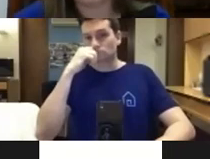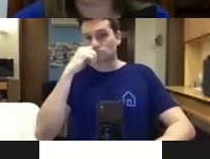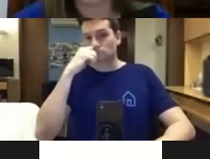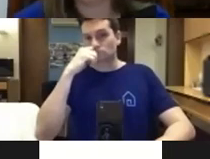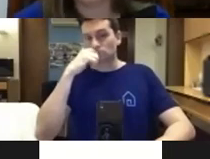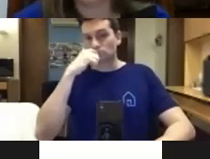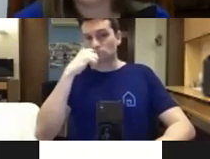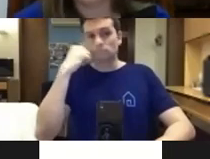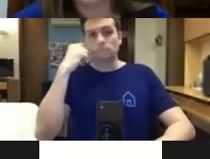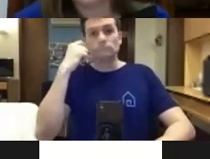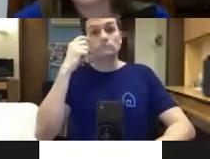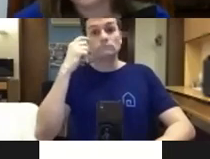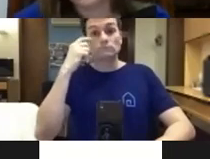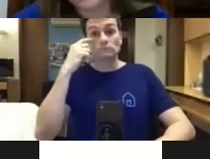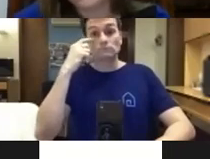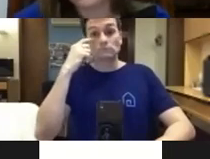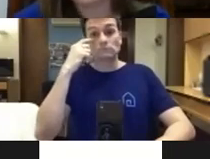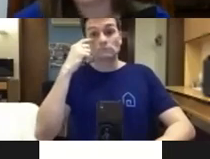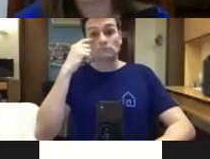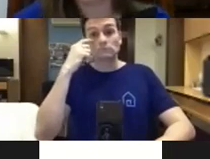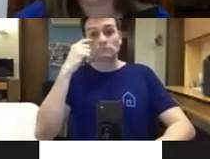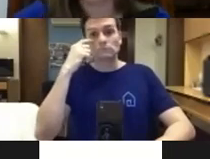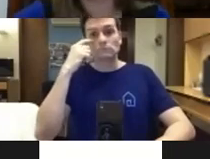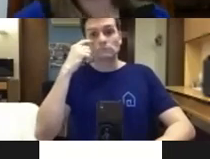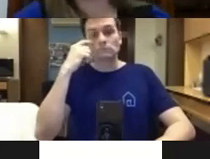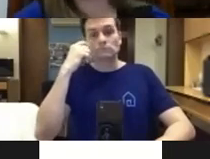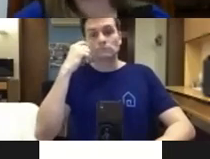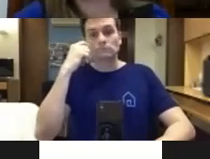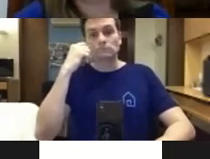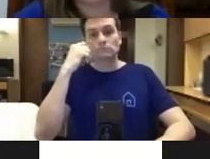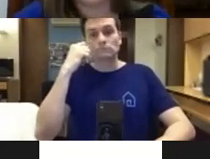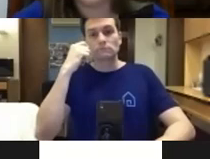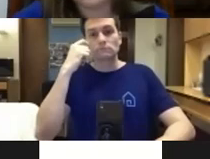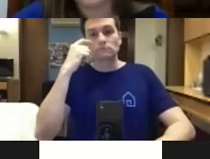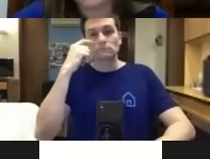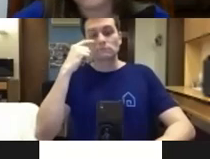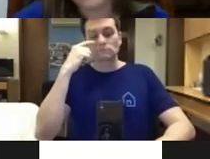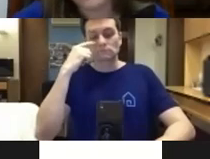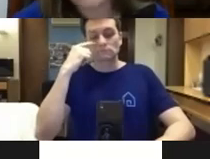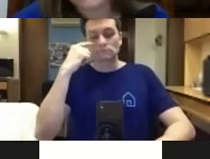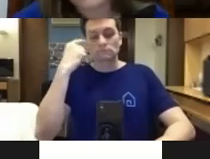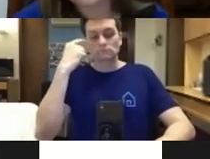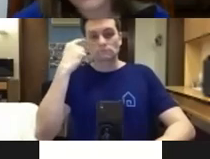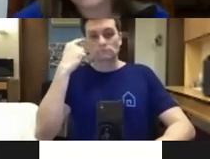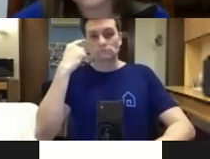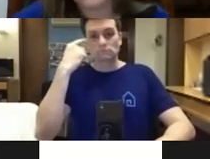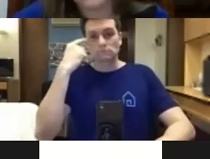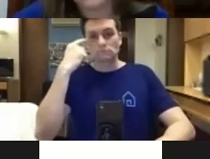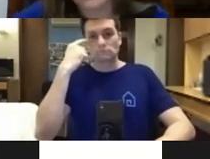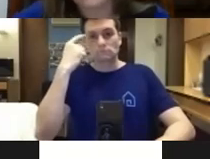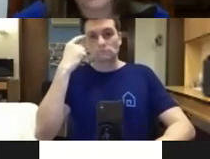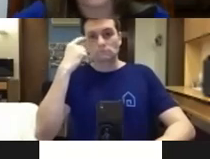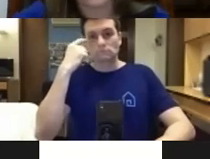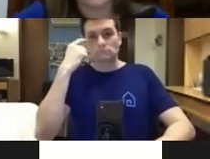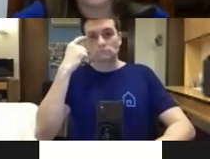eu vou ter o fogo atingindo a superfície do concreto, onde eu vou ter uma elevação da temperatura mais brusca, mas para